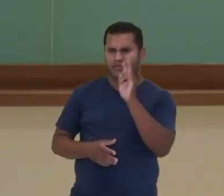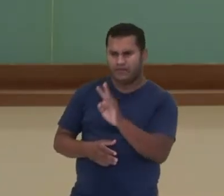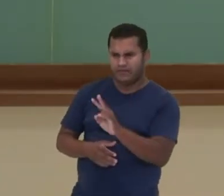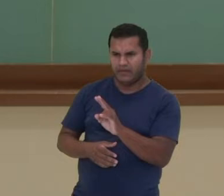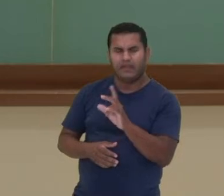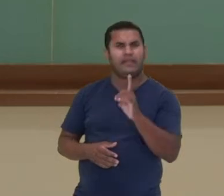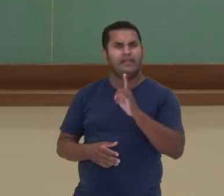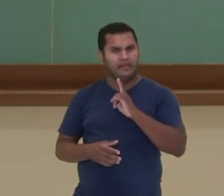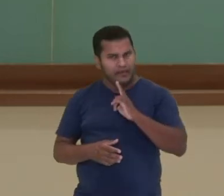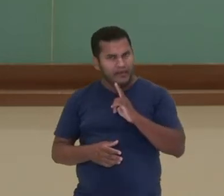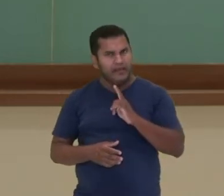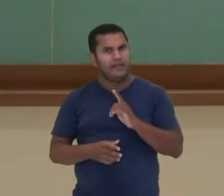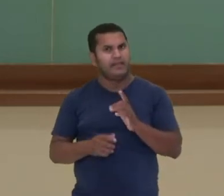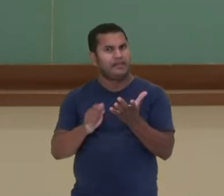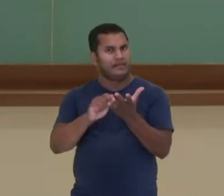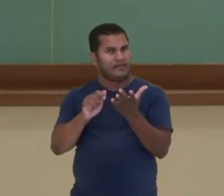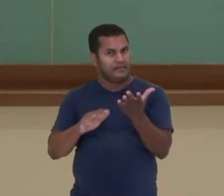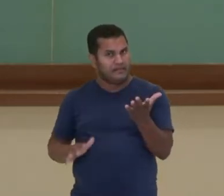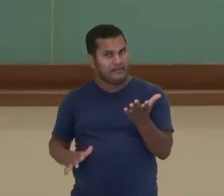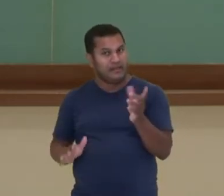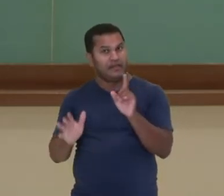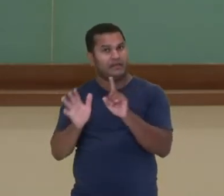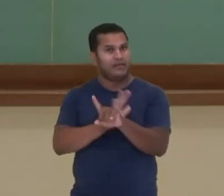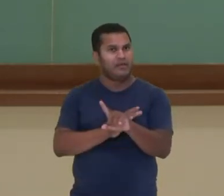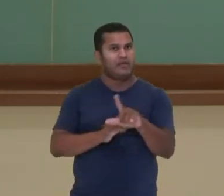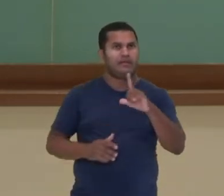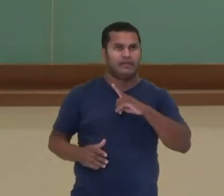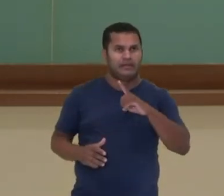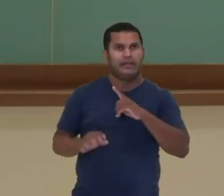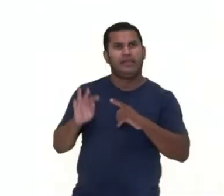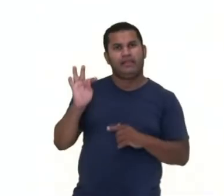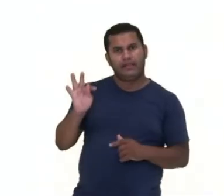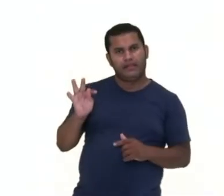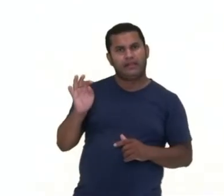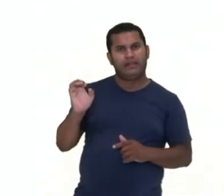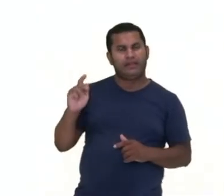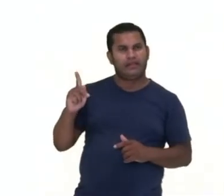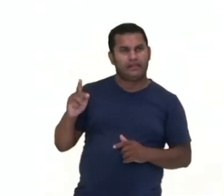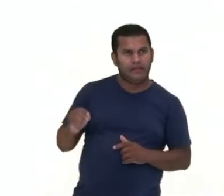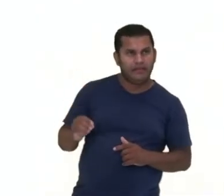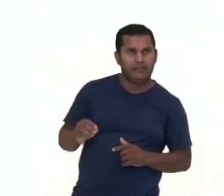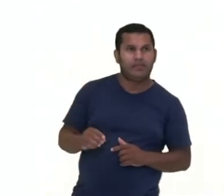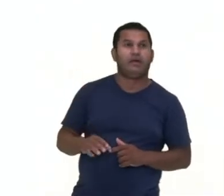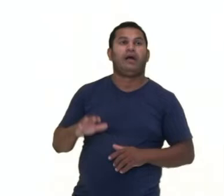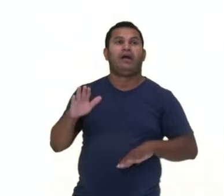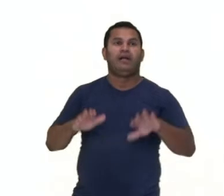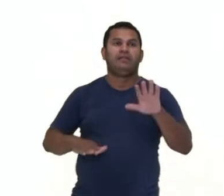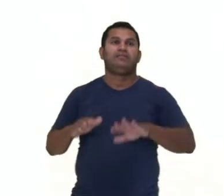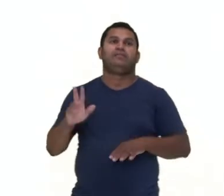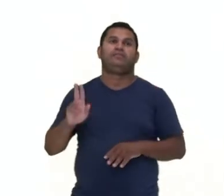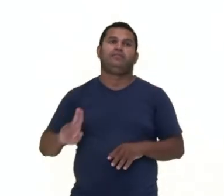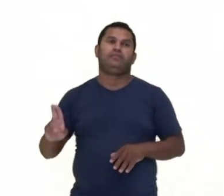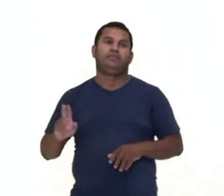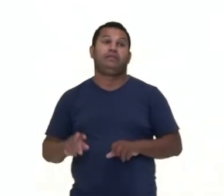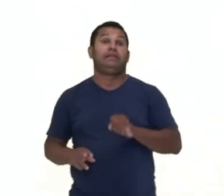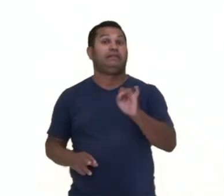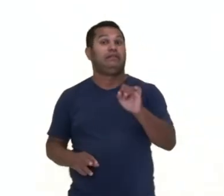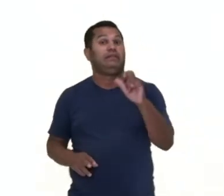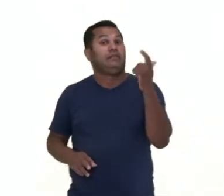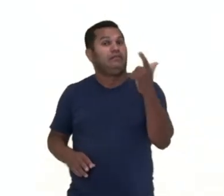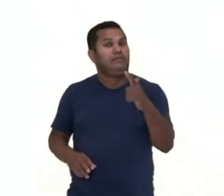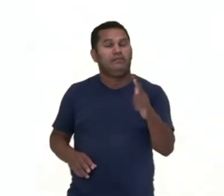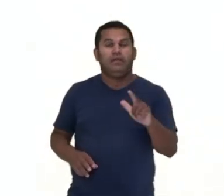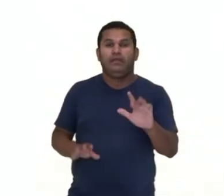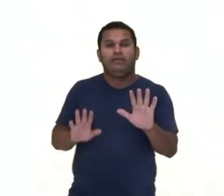Torricelli. Utiliza o Torricelli quando não tem tempo. Então, você vai ter aqui V igual a velocidade final, que é metros por segundo.